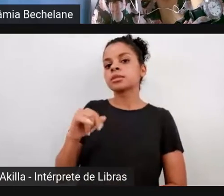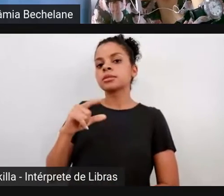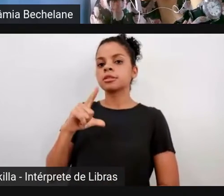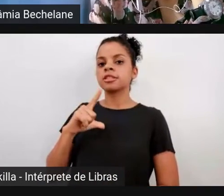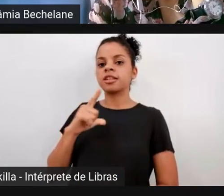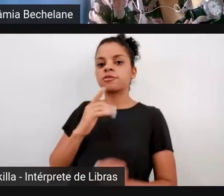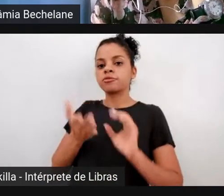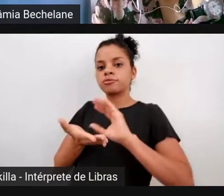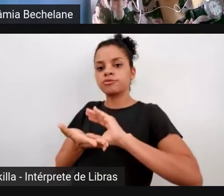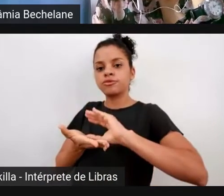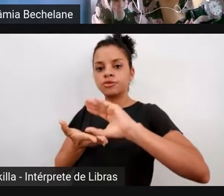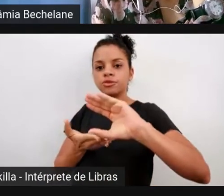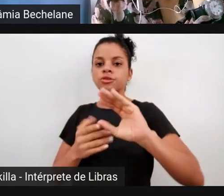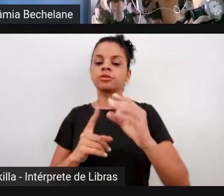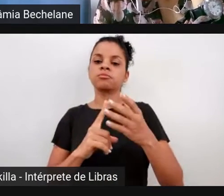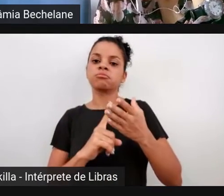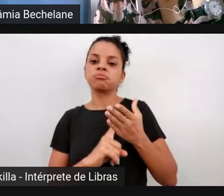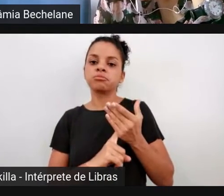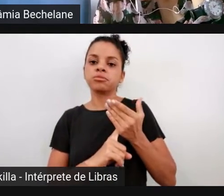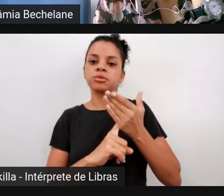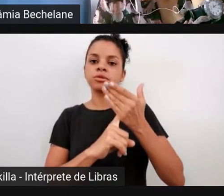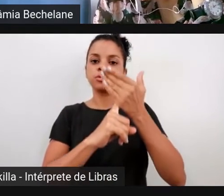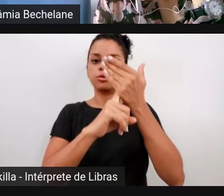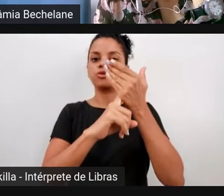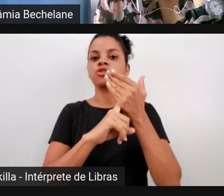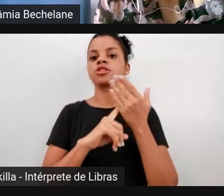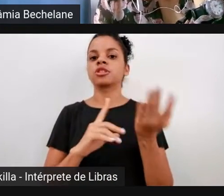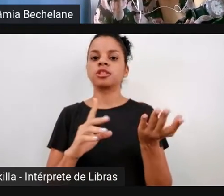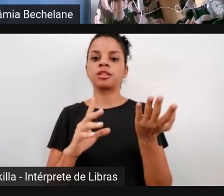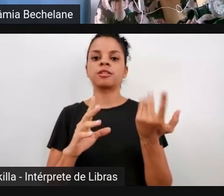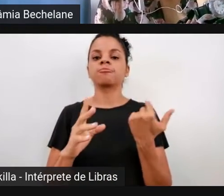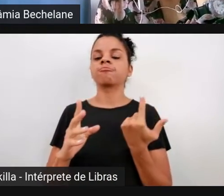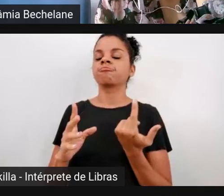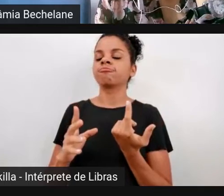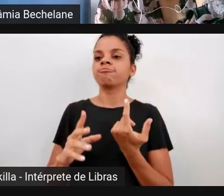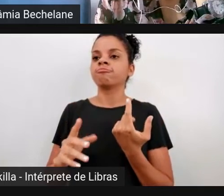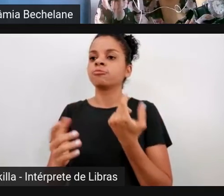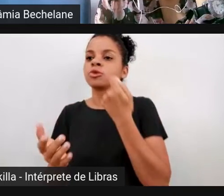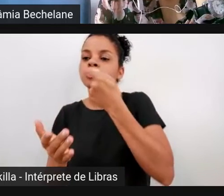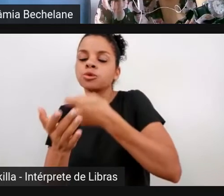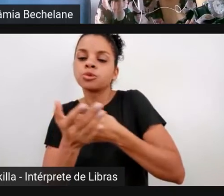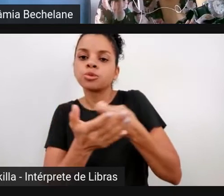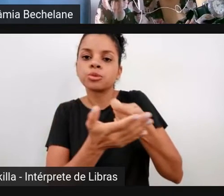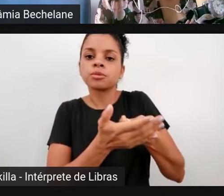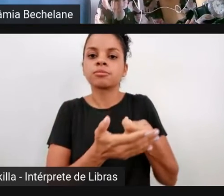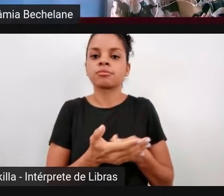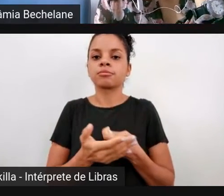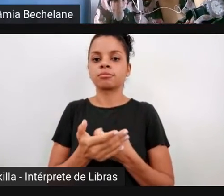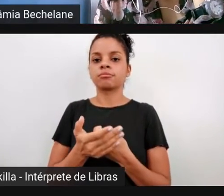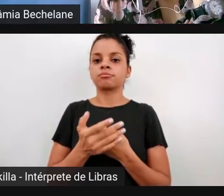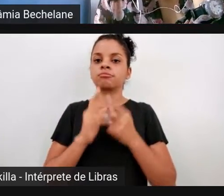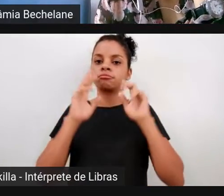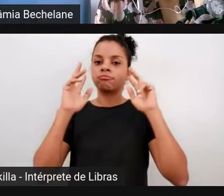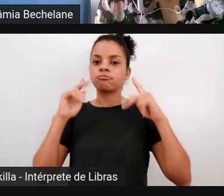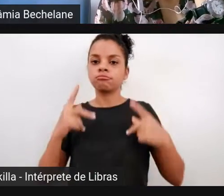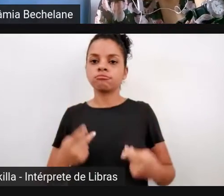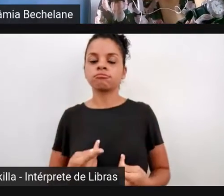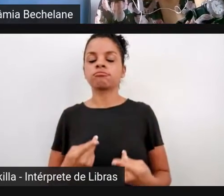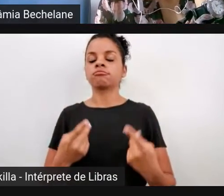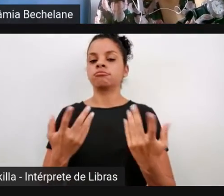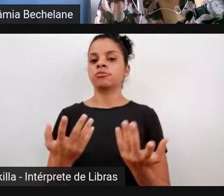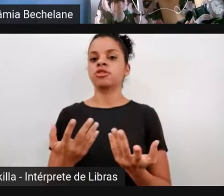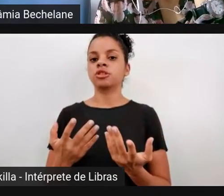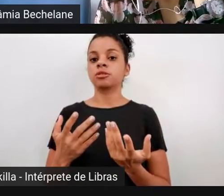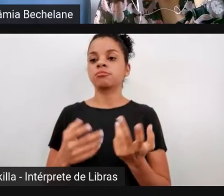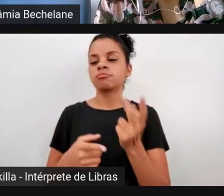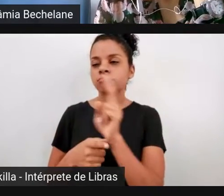de tecnologia, de recursos humanos e de mecanismos de checagem, no item de devolutiva,